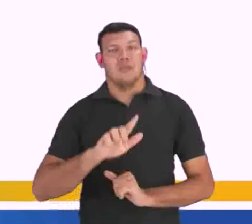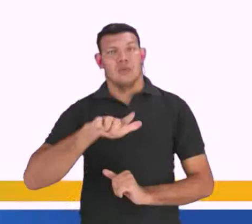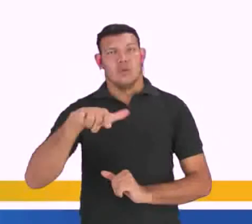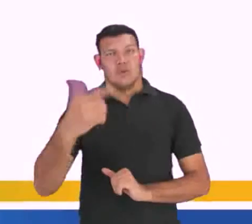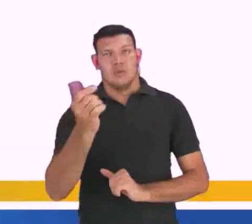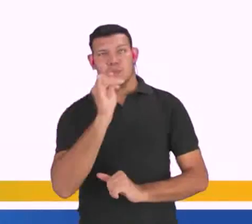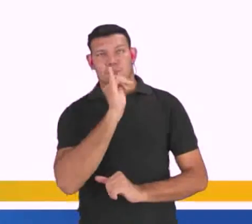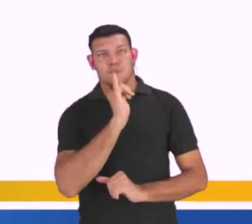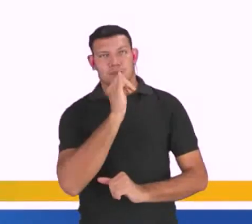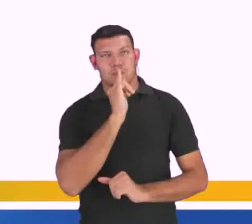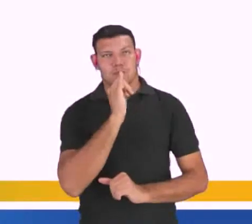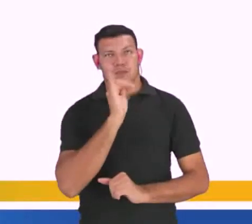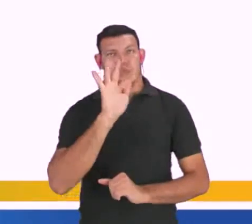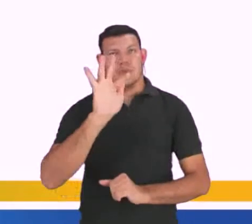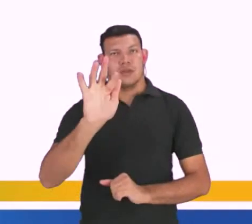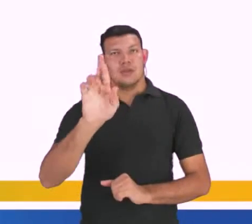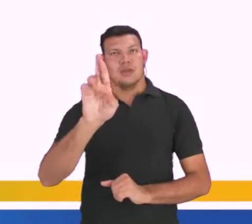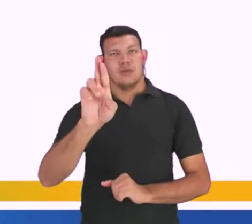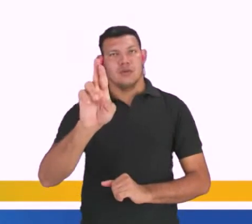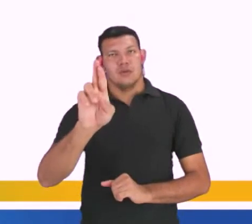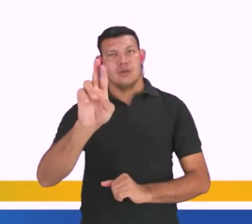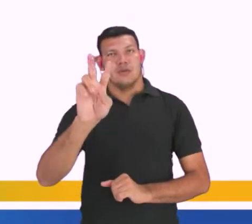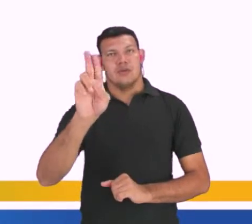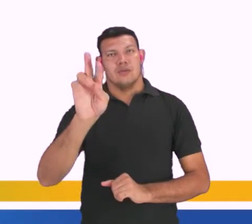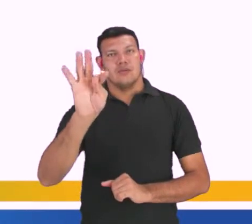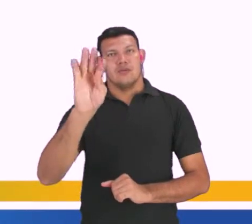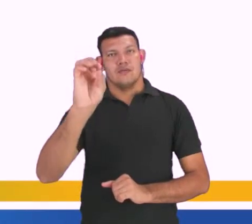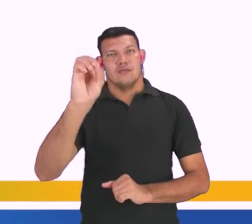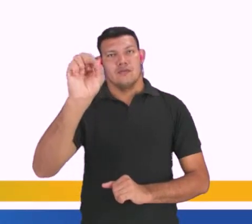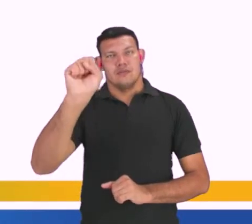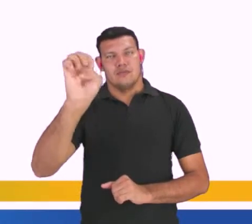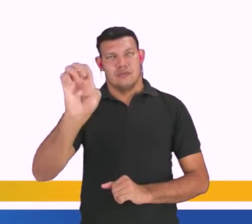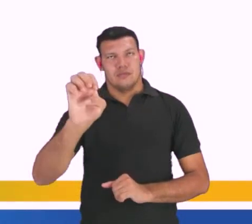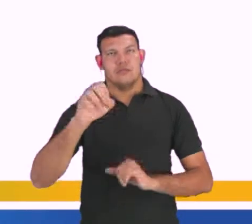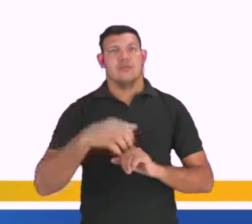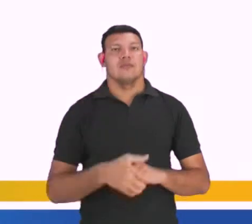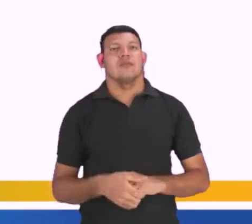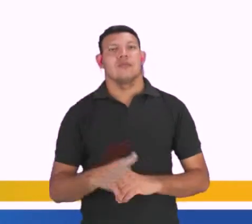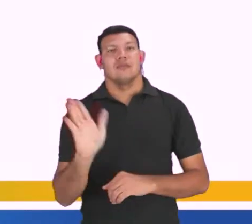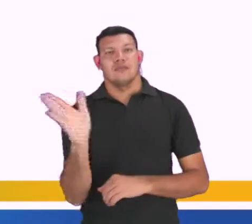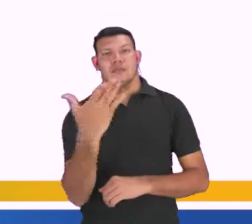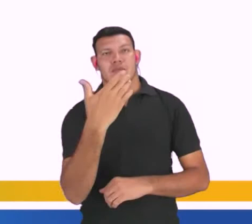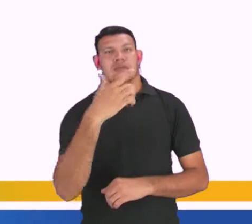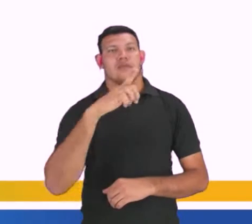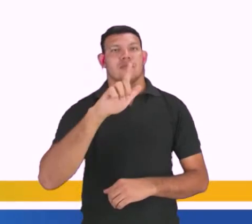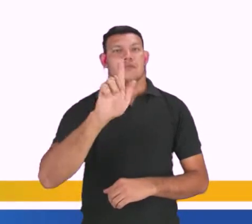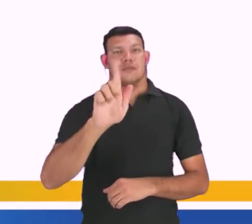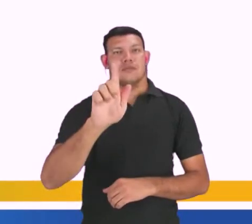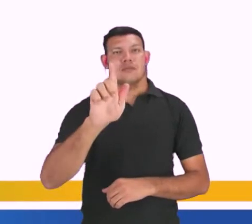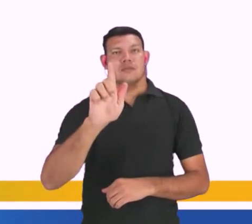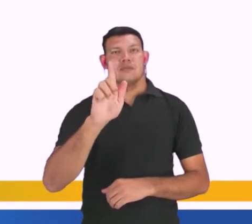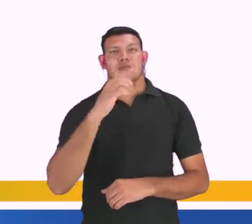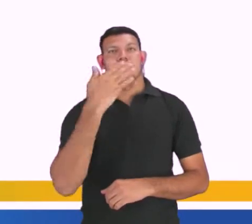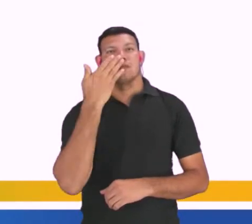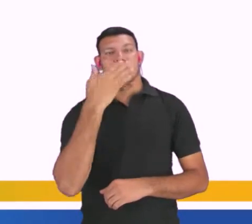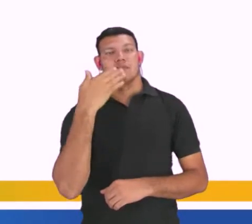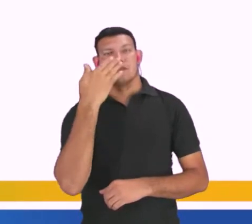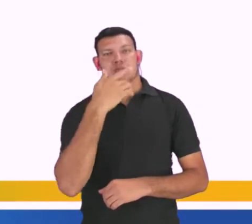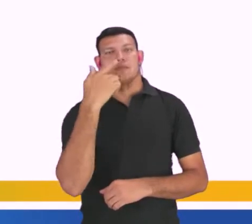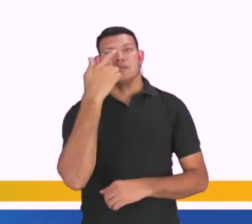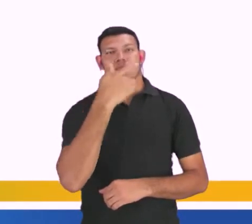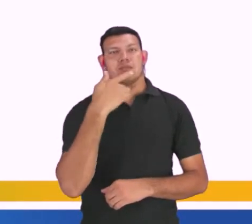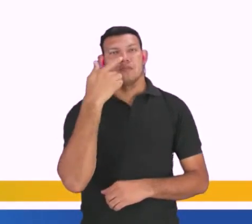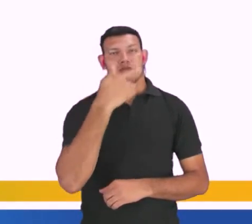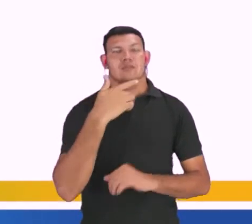Aqui nós temos outro exemplo, né, da frutose, da glicose, do amido, que são usados, né, que são